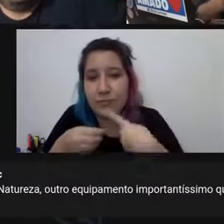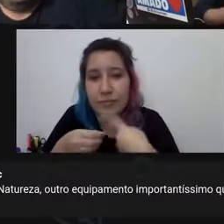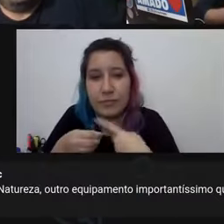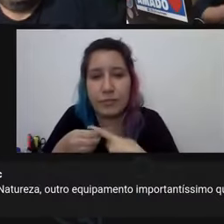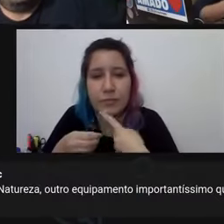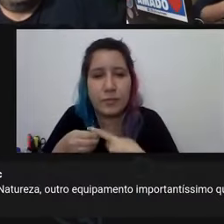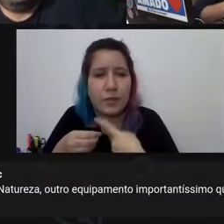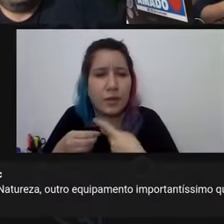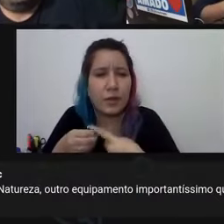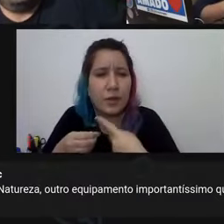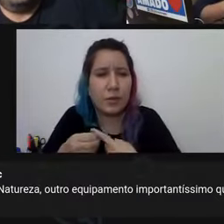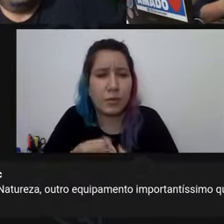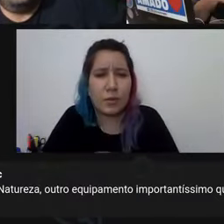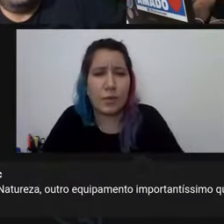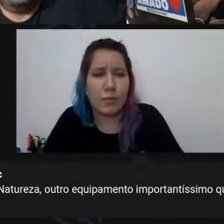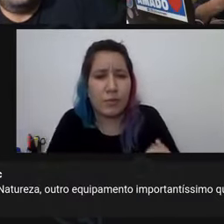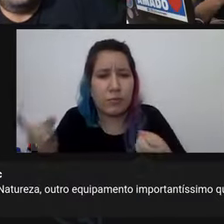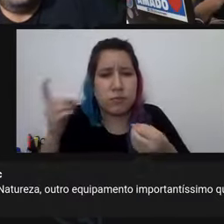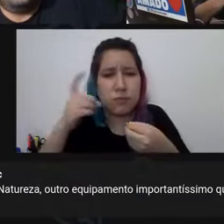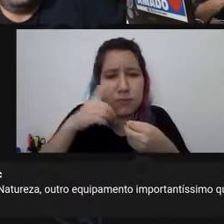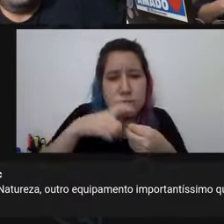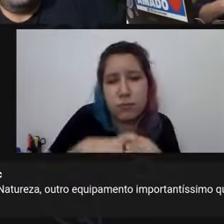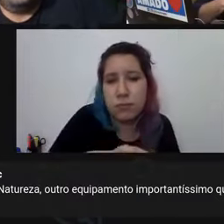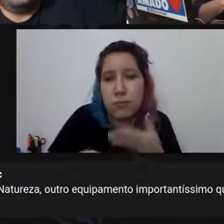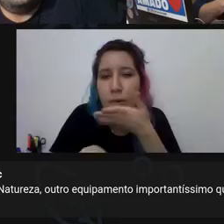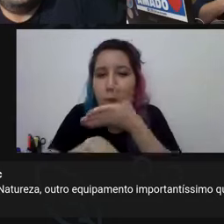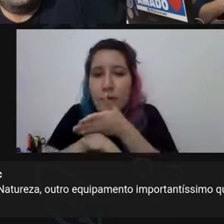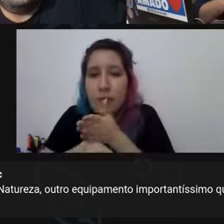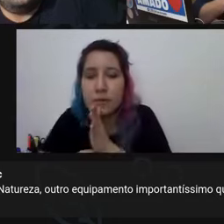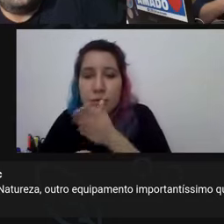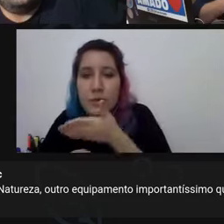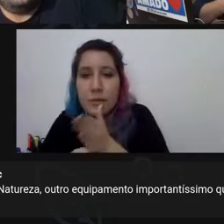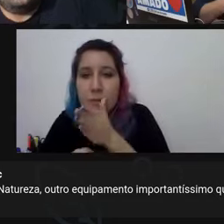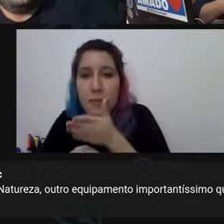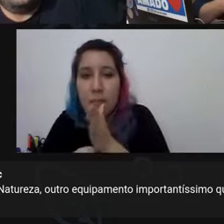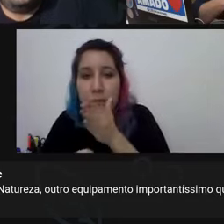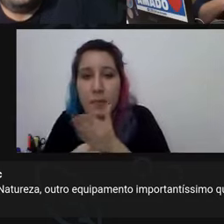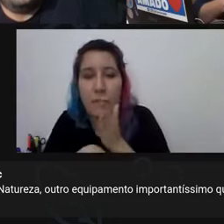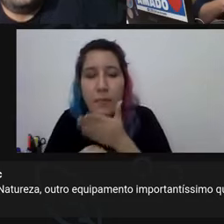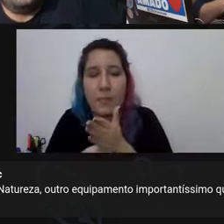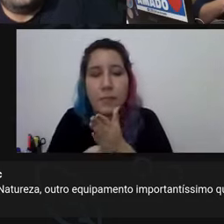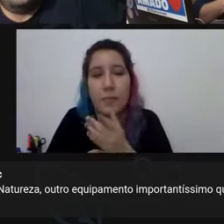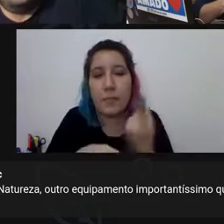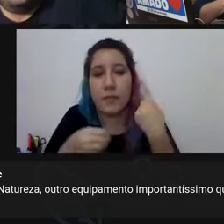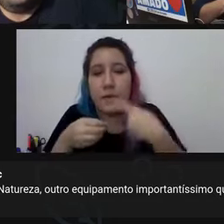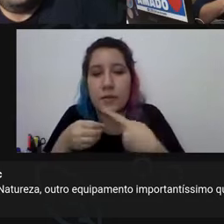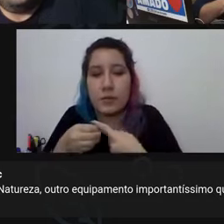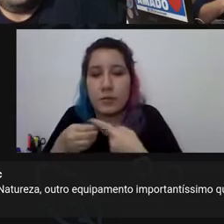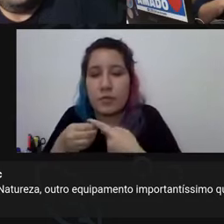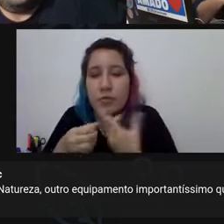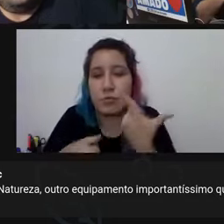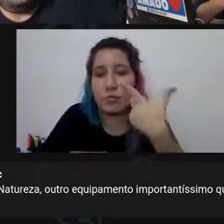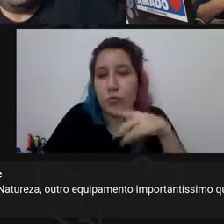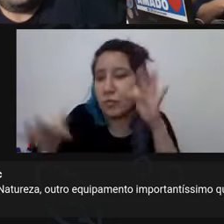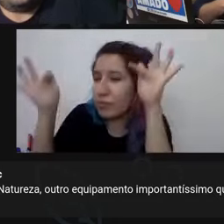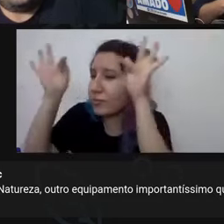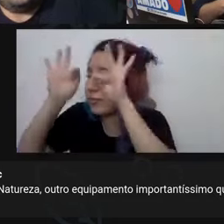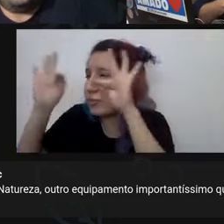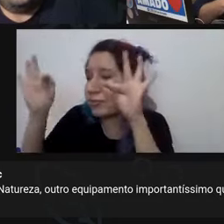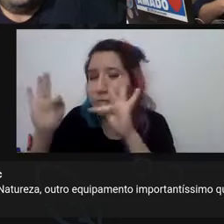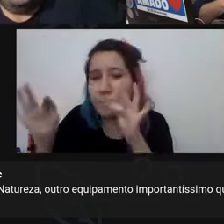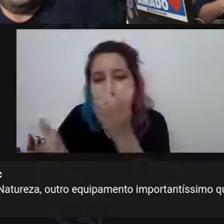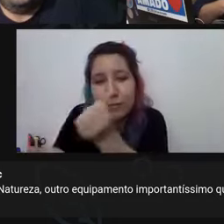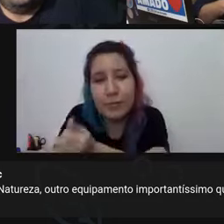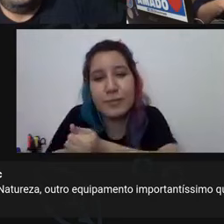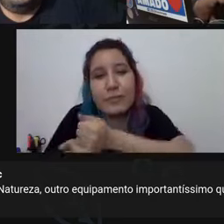para voltar para a cidade, tem tudo para ser parte da cidade de novo. E eu fico muito feliz, Paulo, por esse apoio à